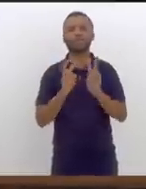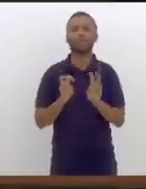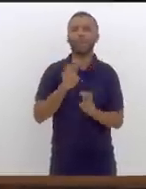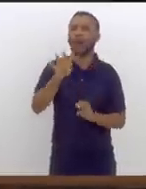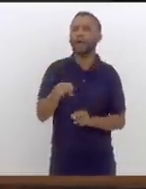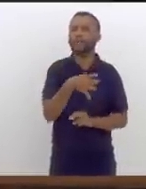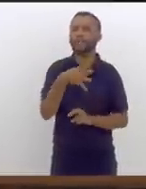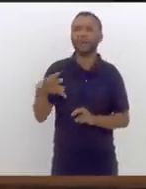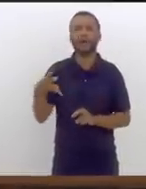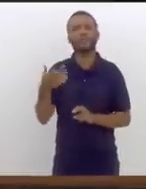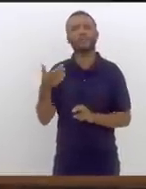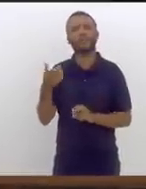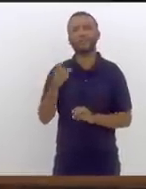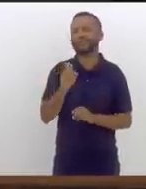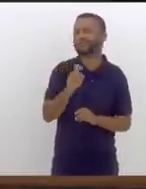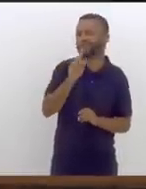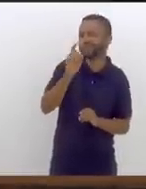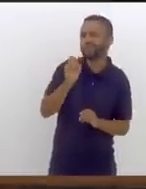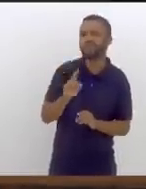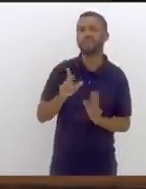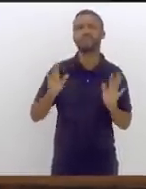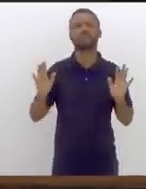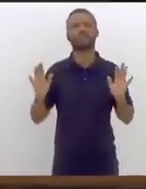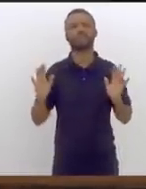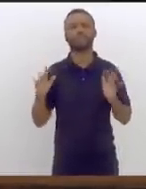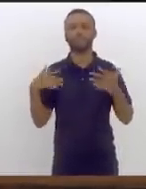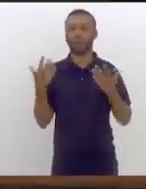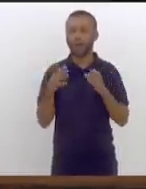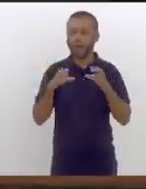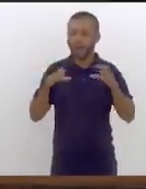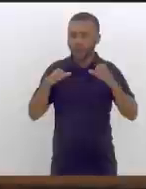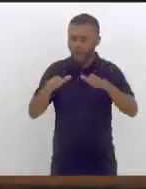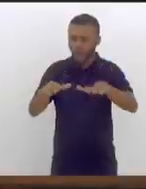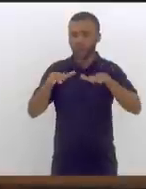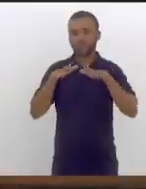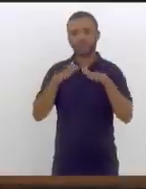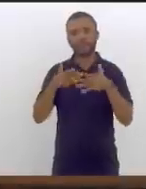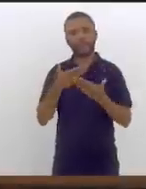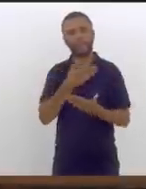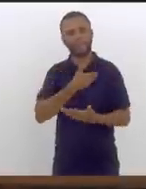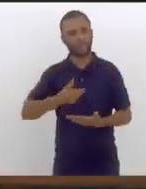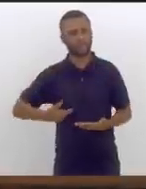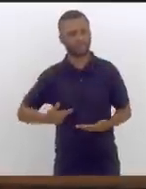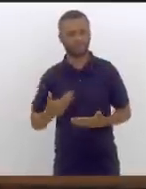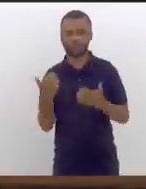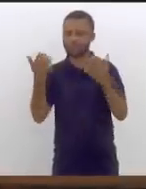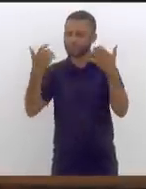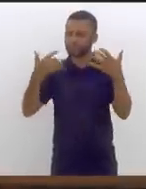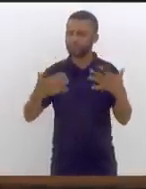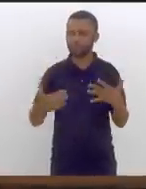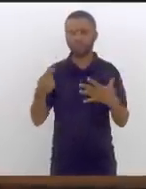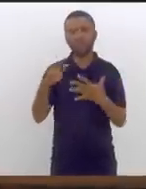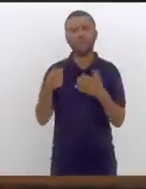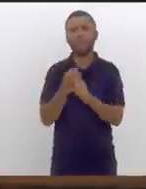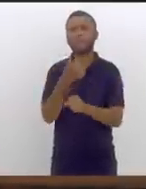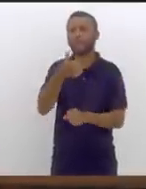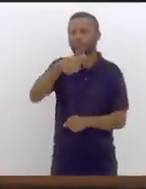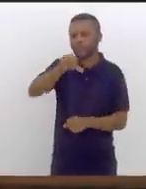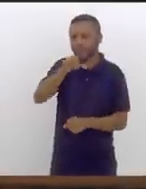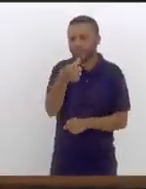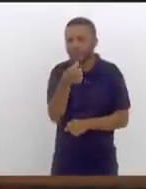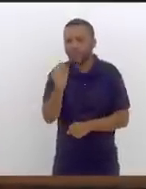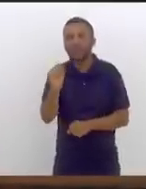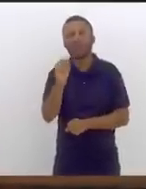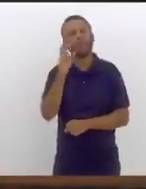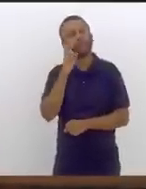ficam pontos de interrogação então a audiência pública Exatamente Essa é o que o amigo acabou de falar desde 1968 ele vê